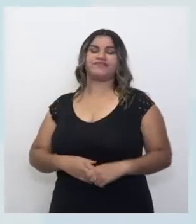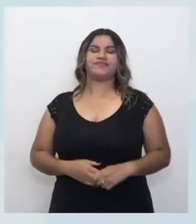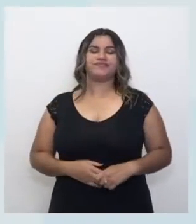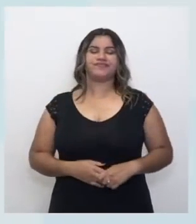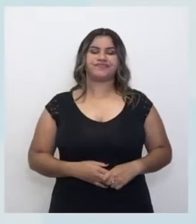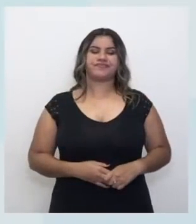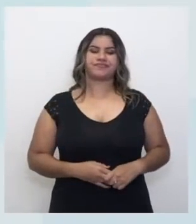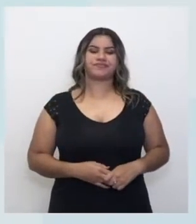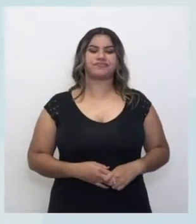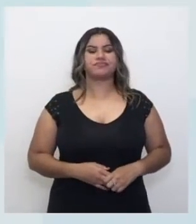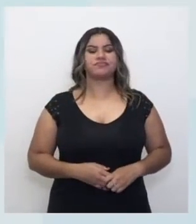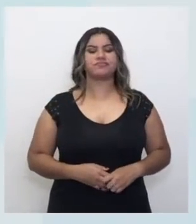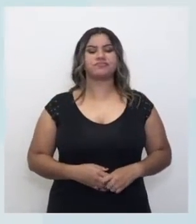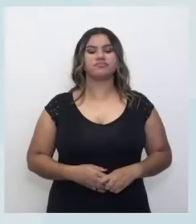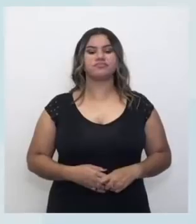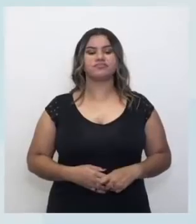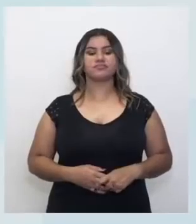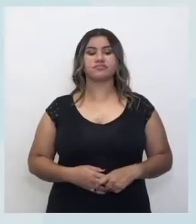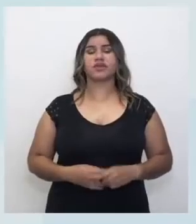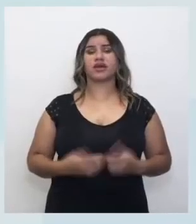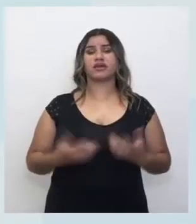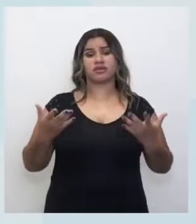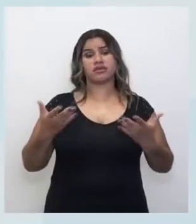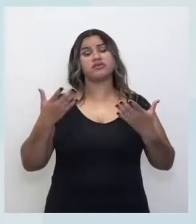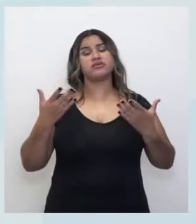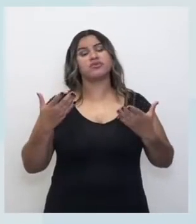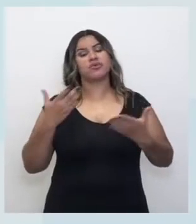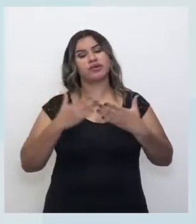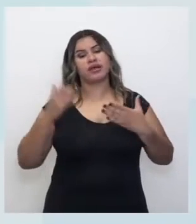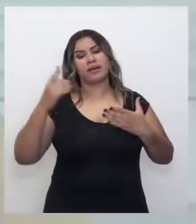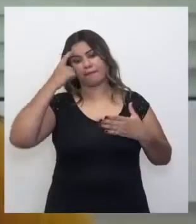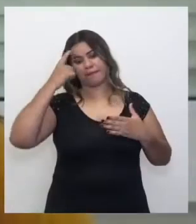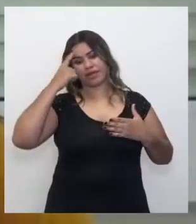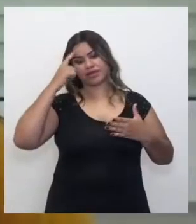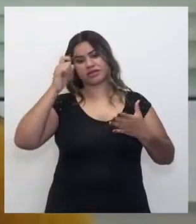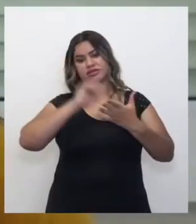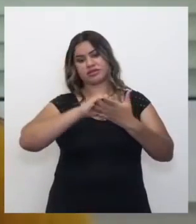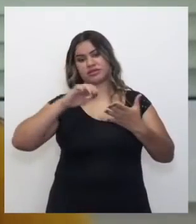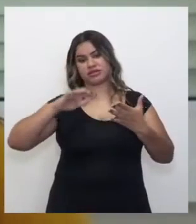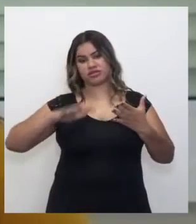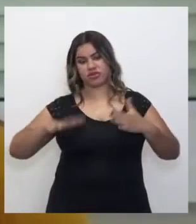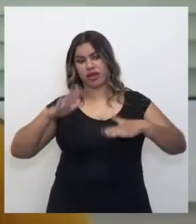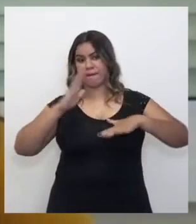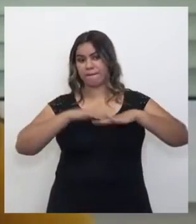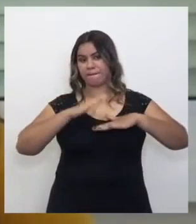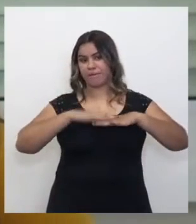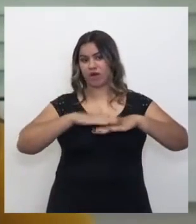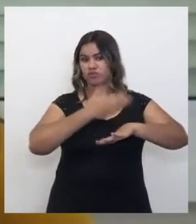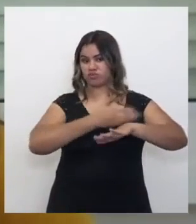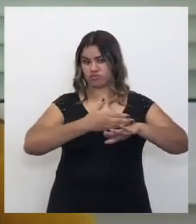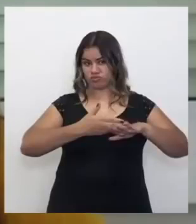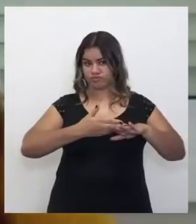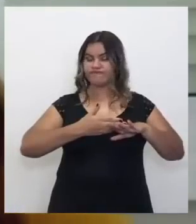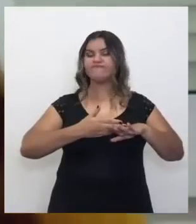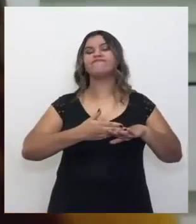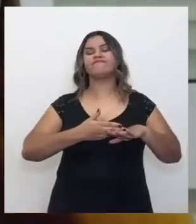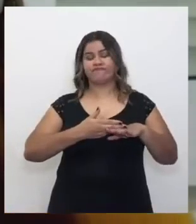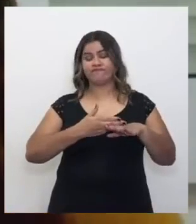né? Então, vamos começar pensando aí nas atividades cotidianas,